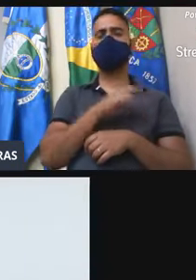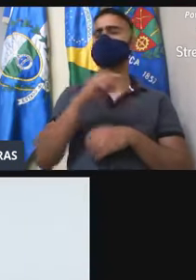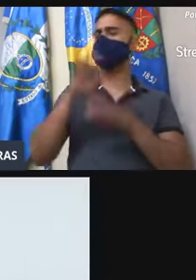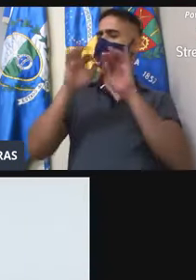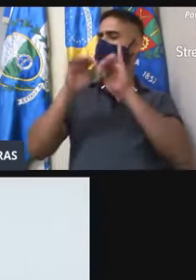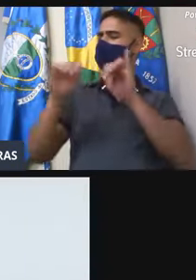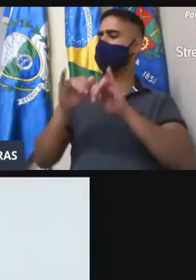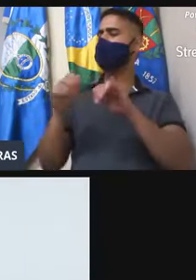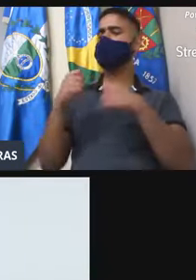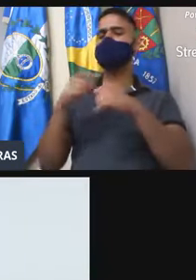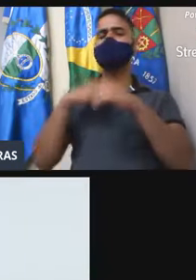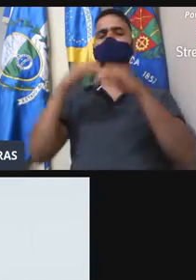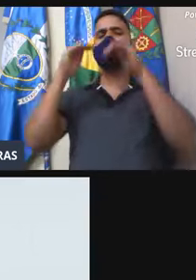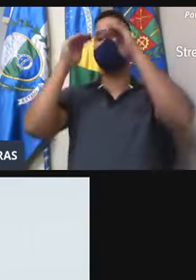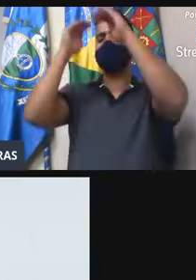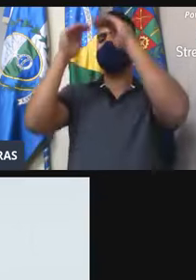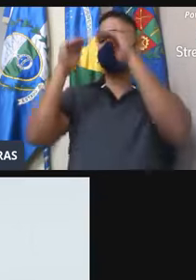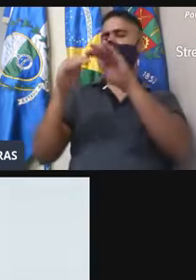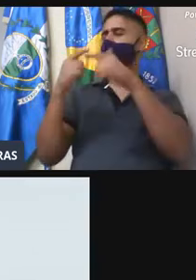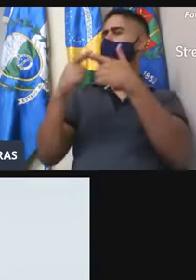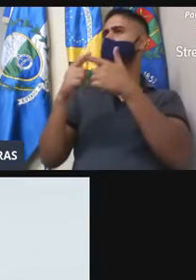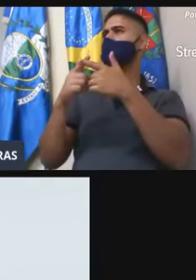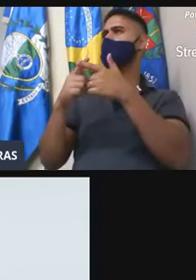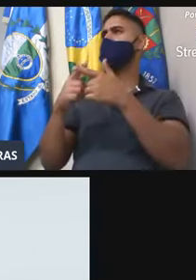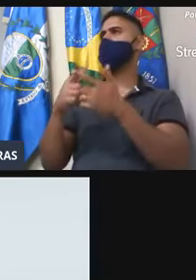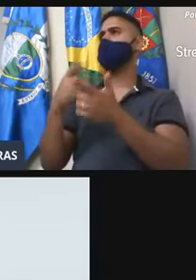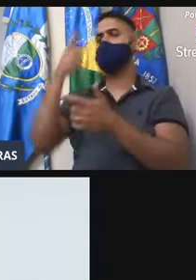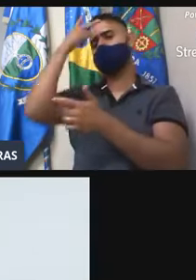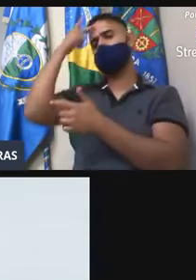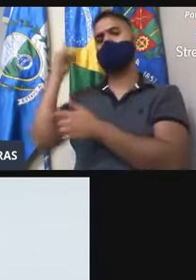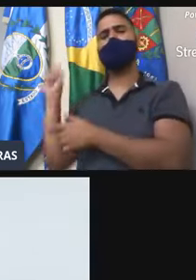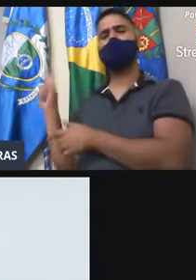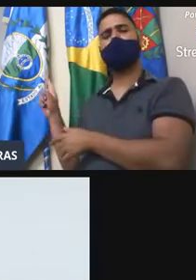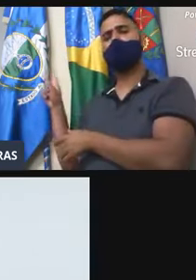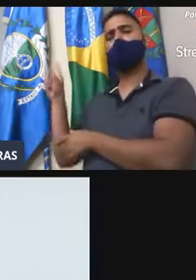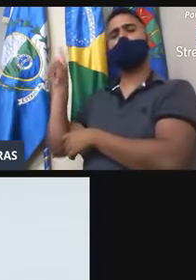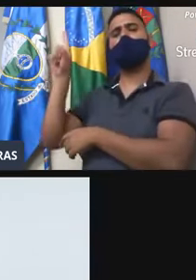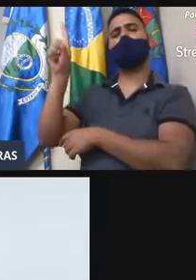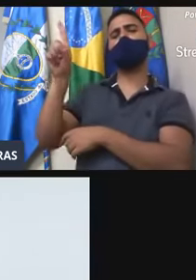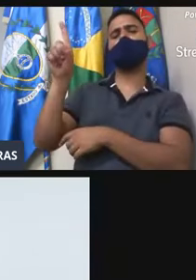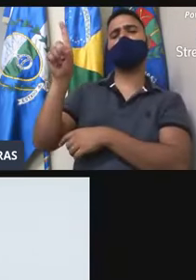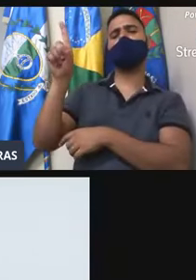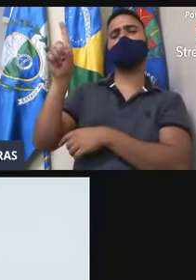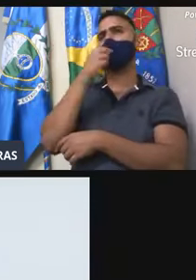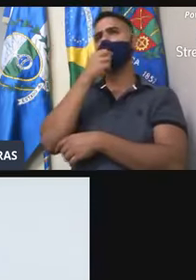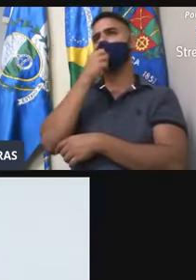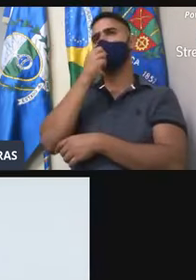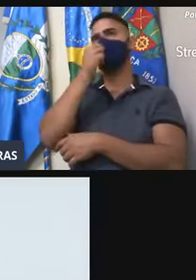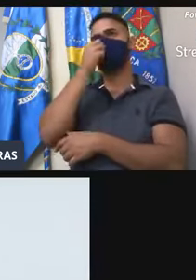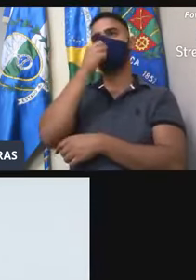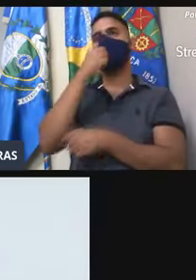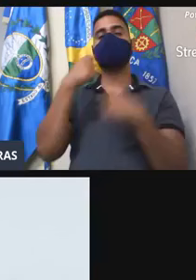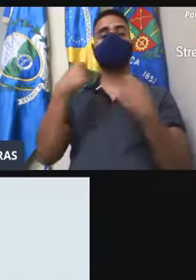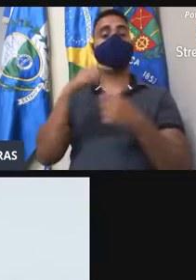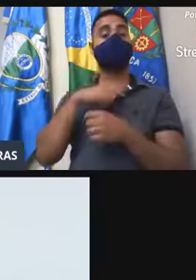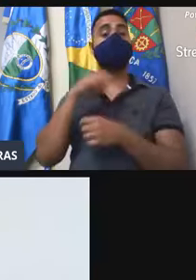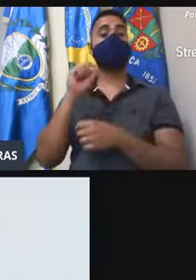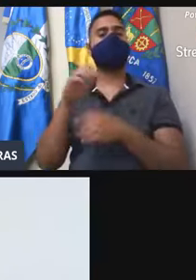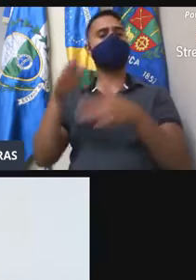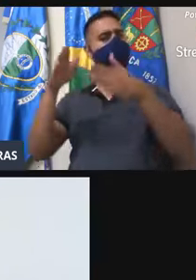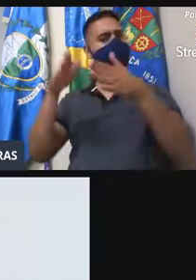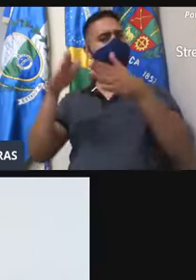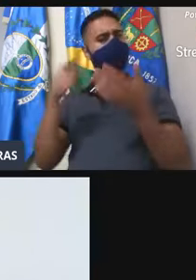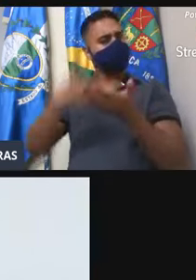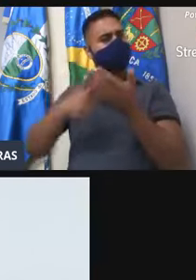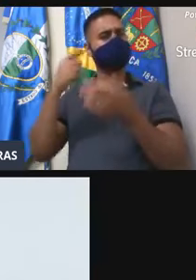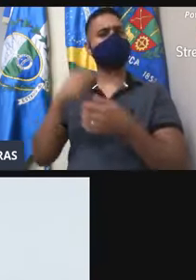respeito pelo turista, não leva a sério aquela coisa, mas são pessoas que vêm de fora, né? Então nós temos que realmente exigir que eles